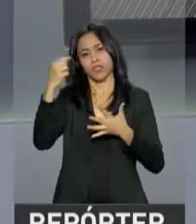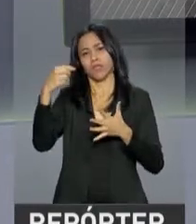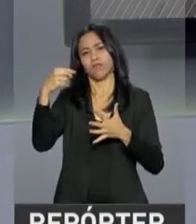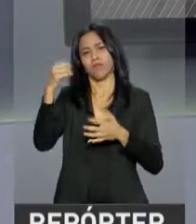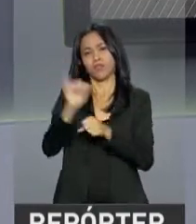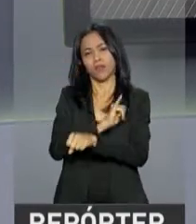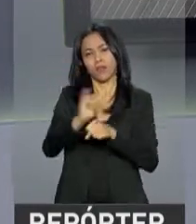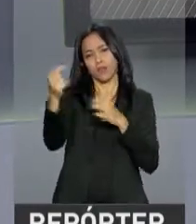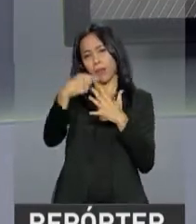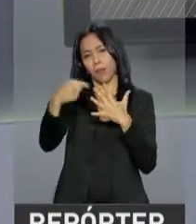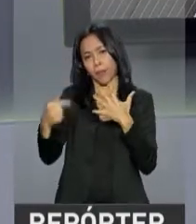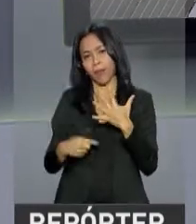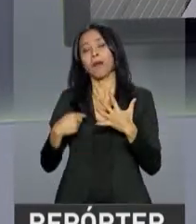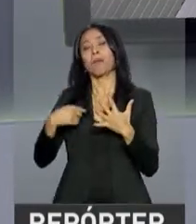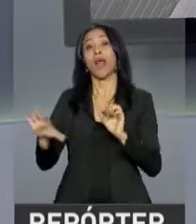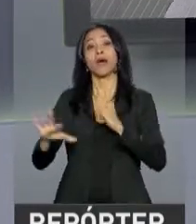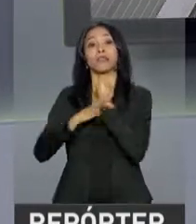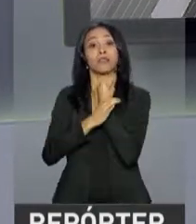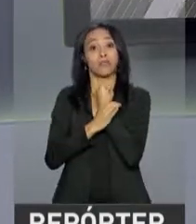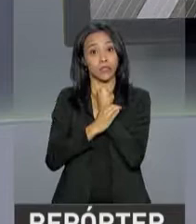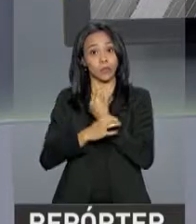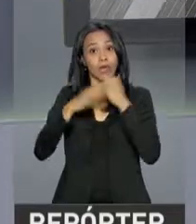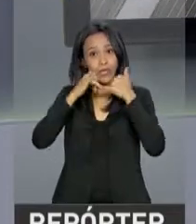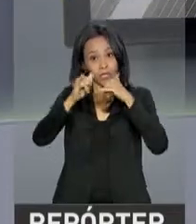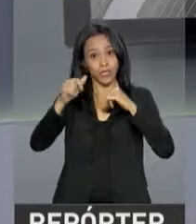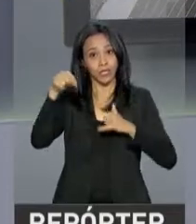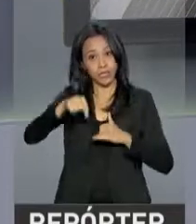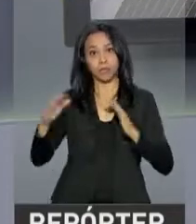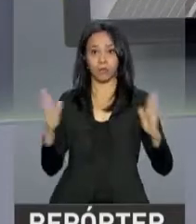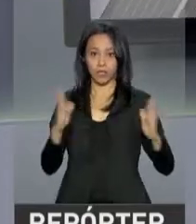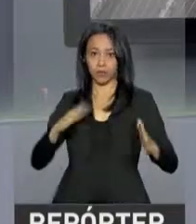que garantem o fornecimento de energia durante a competição.